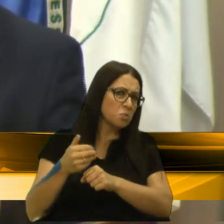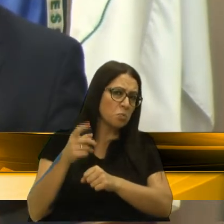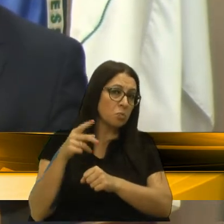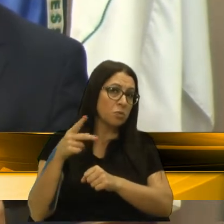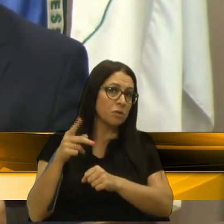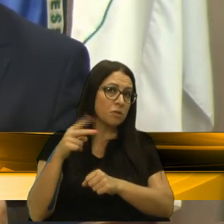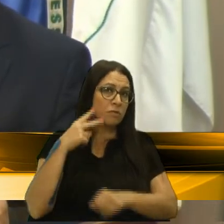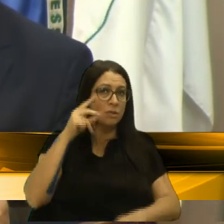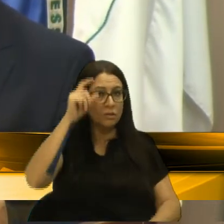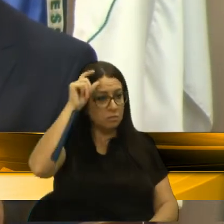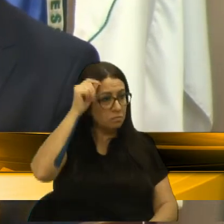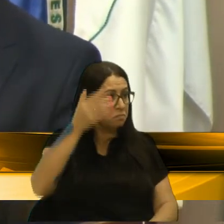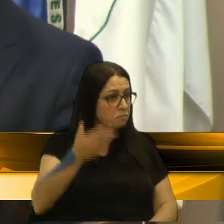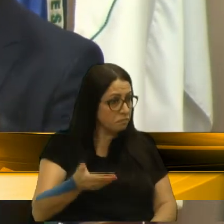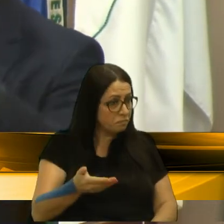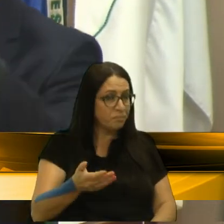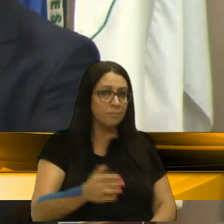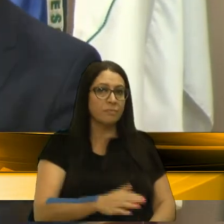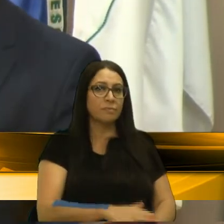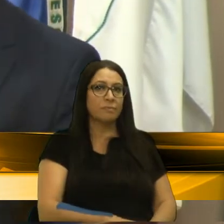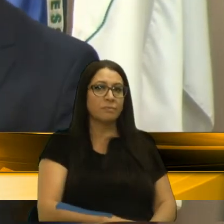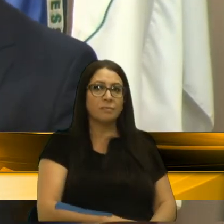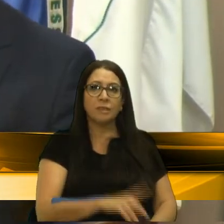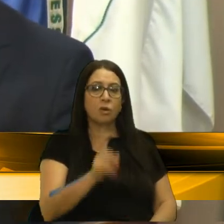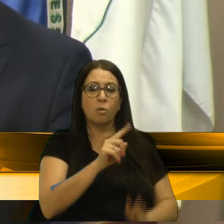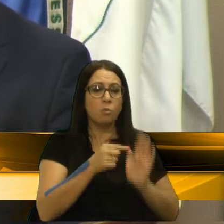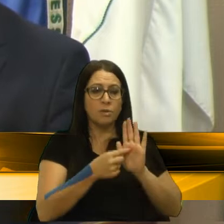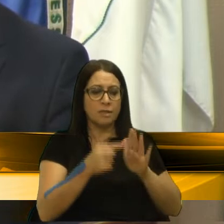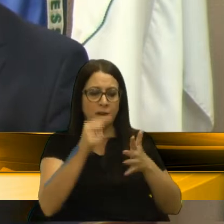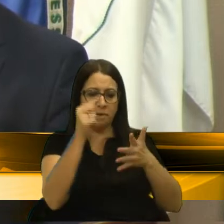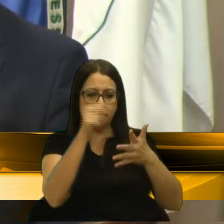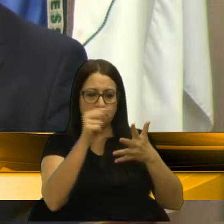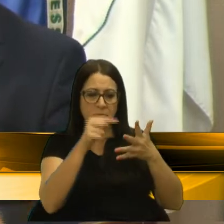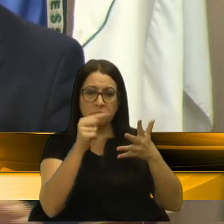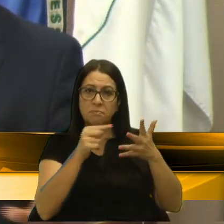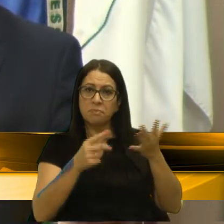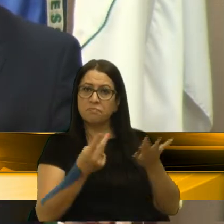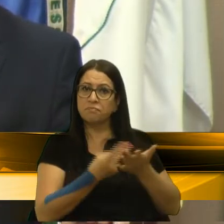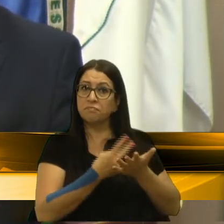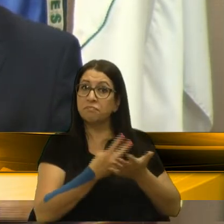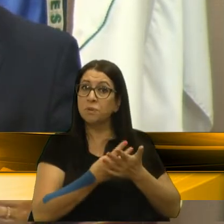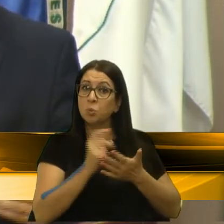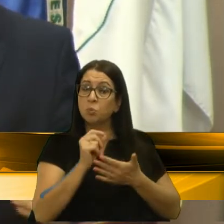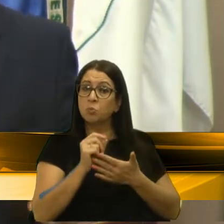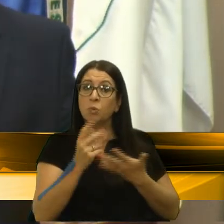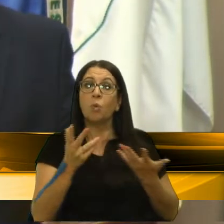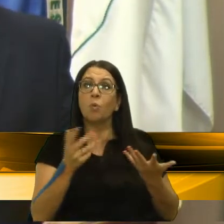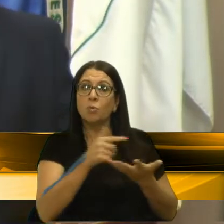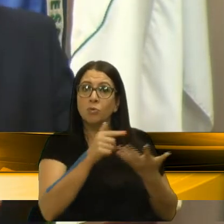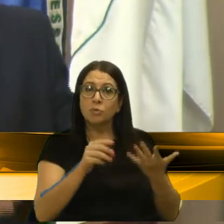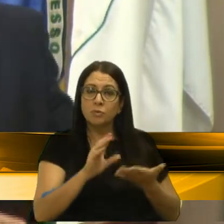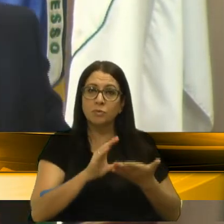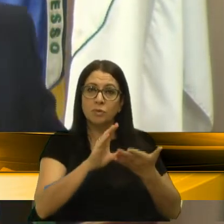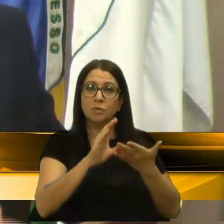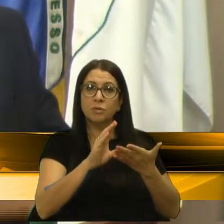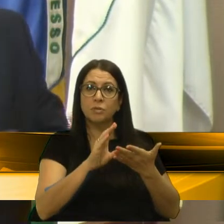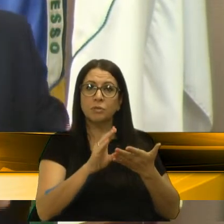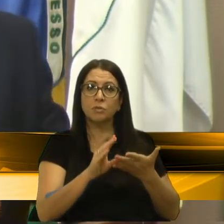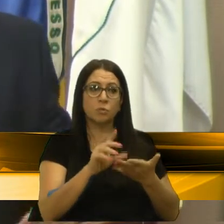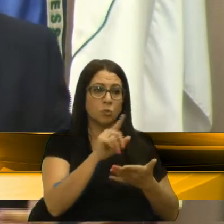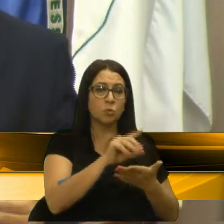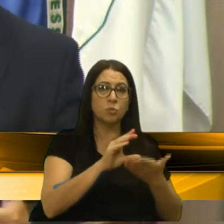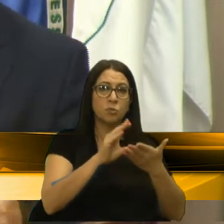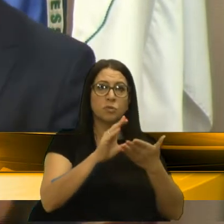era o vereador Chico Guerra, que não apontavam essas irregularidades e essa situação. Onde é que estavam os conselheiros? Ou conselheiro de